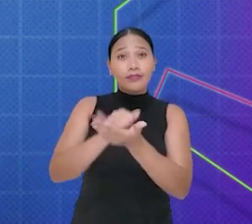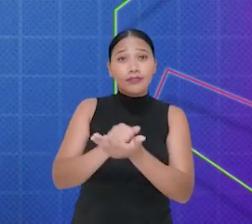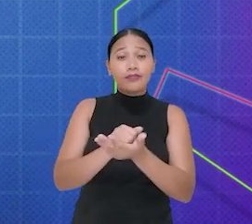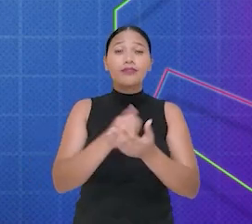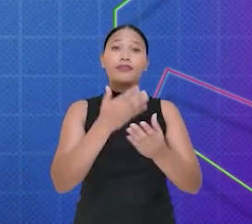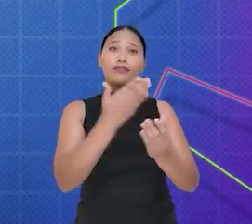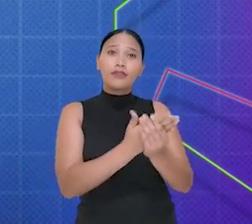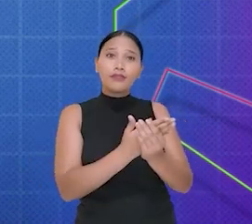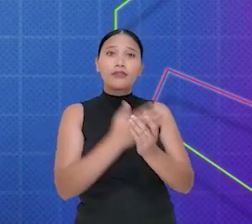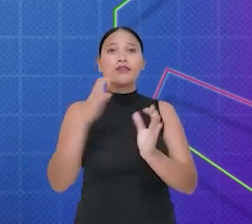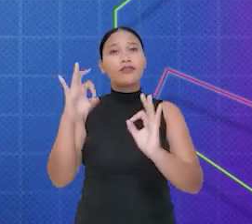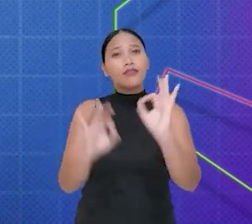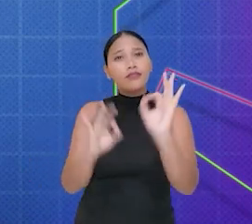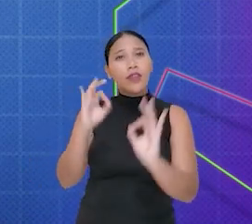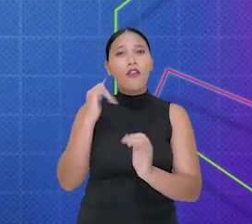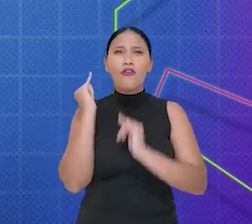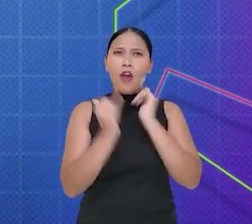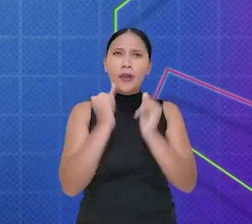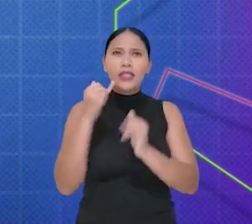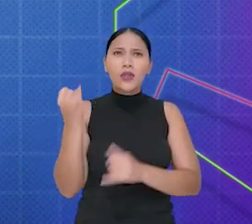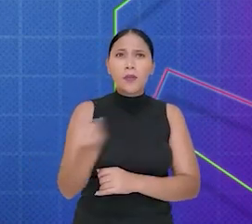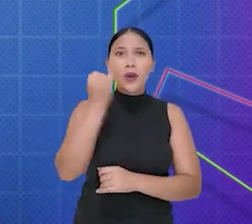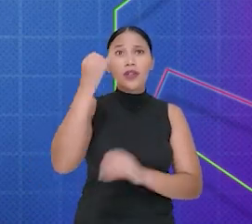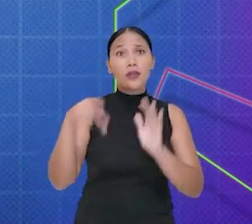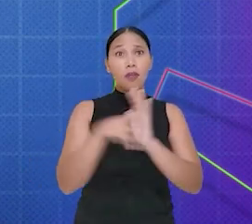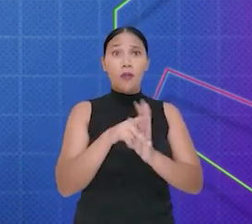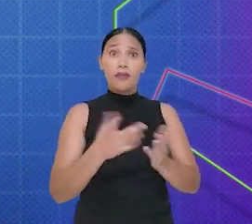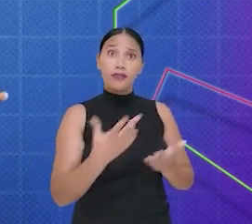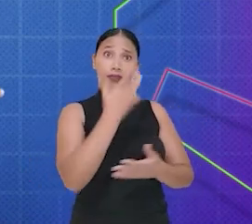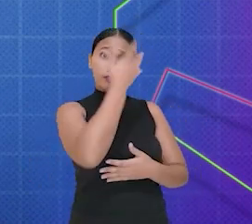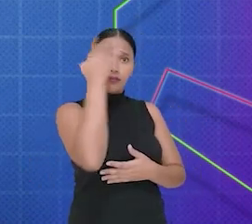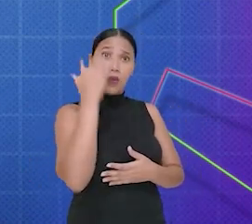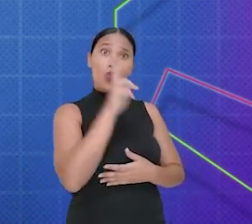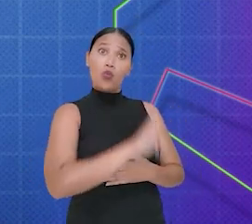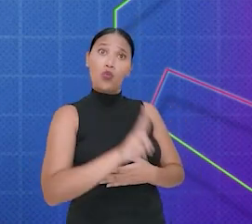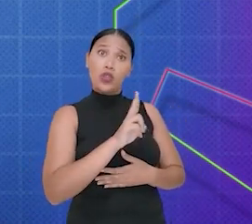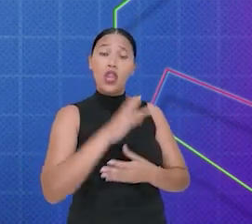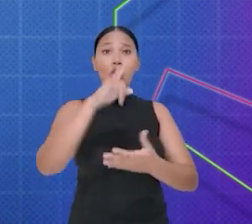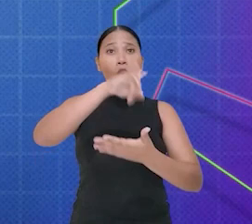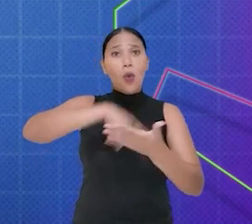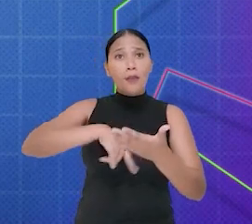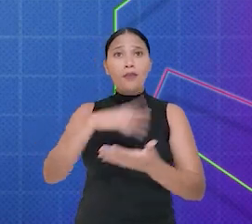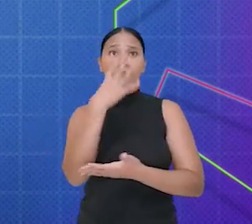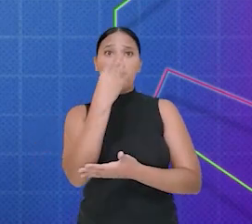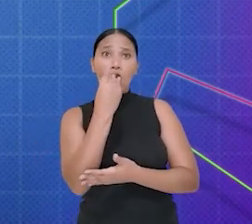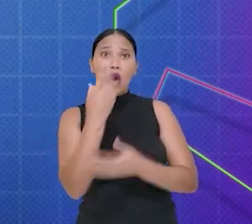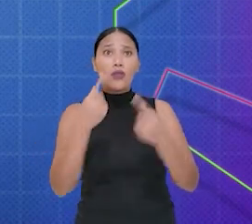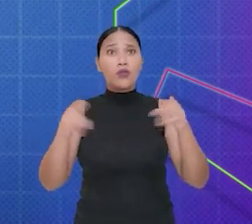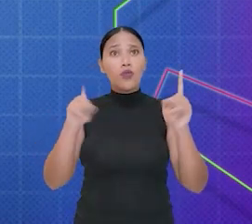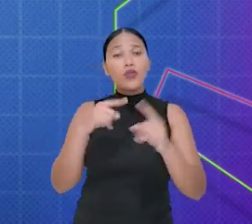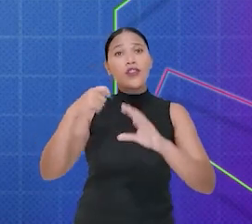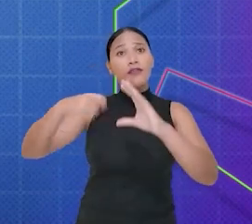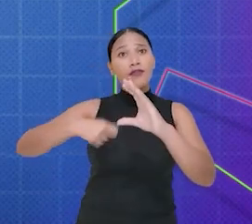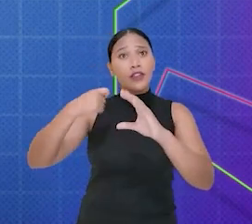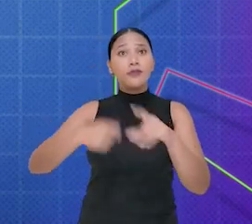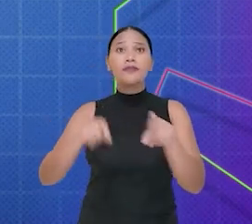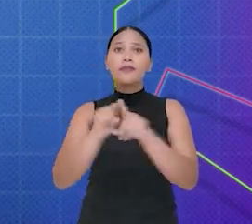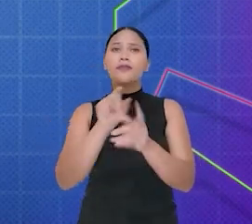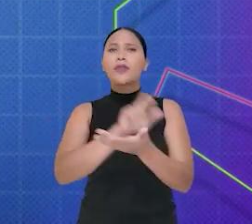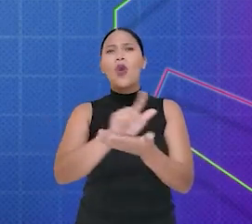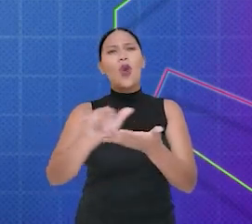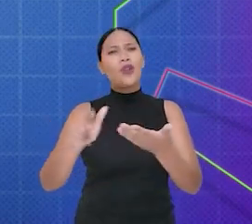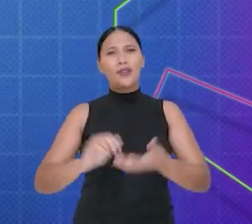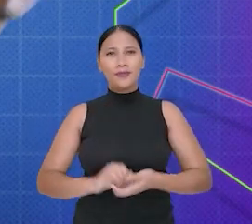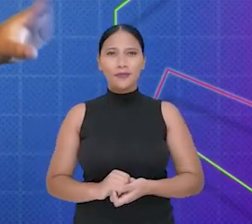criação, armazenamento e organização de informações importantes para o usuário, como documentos, fotos, músicas,